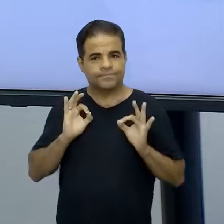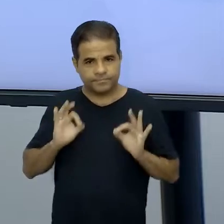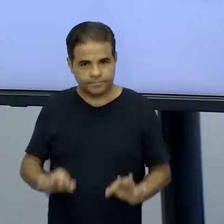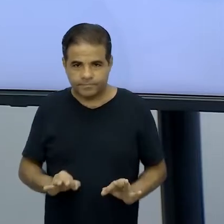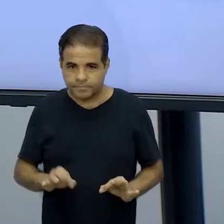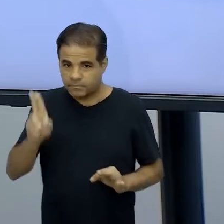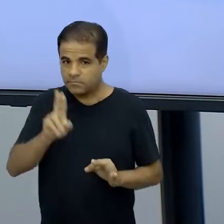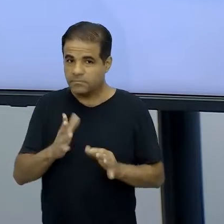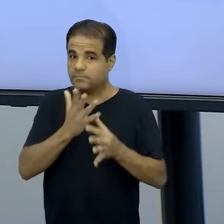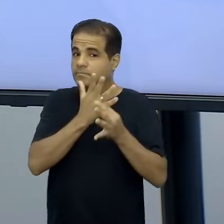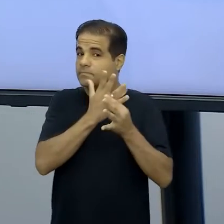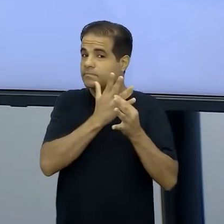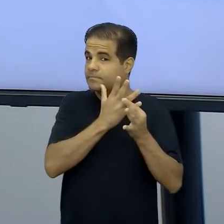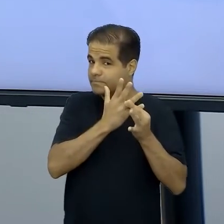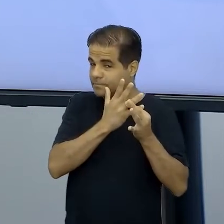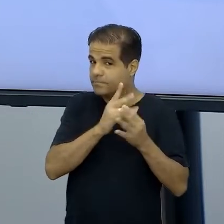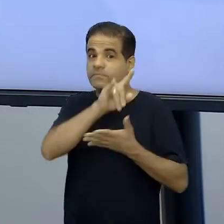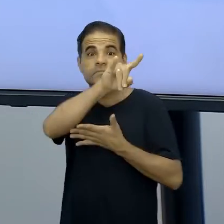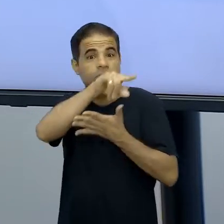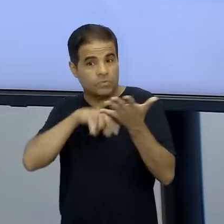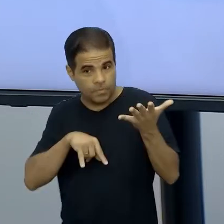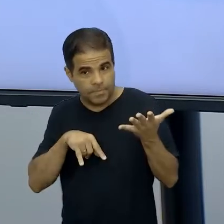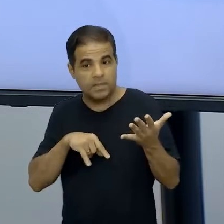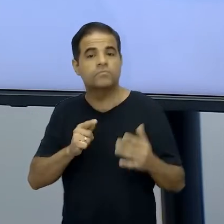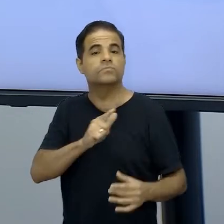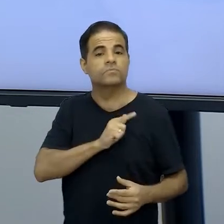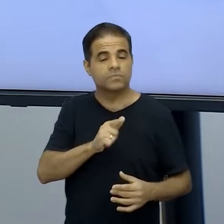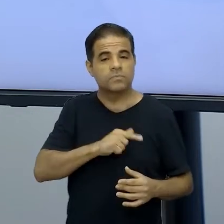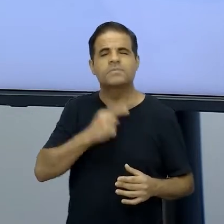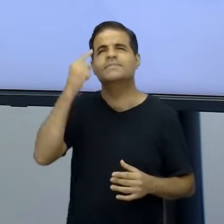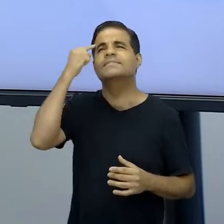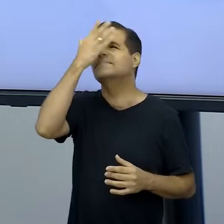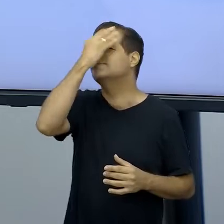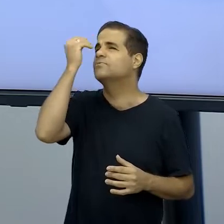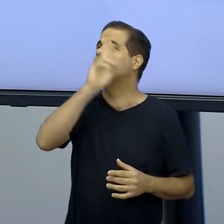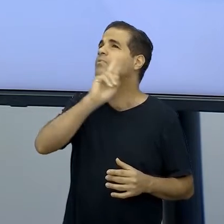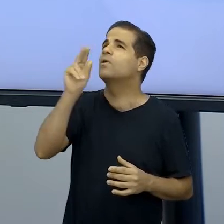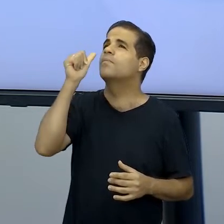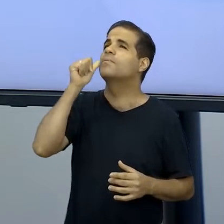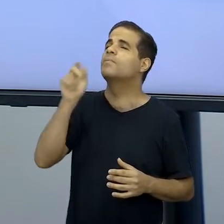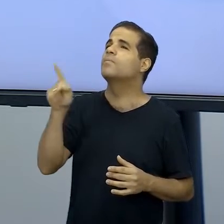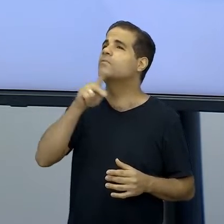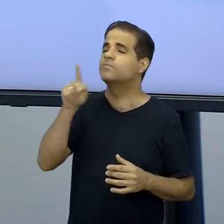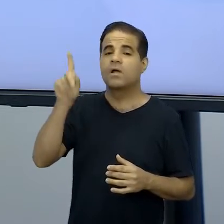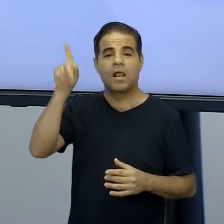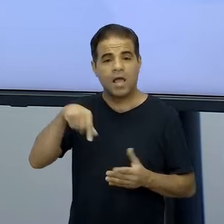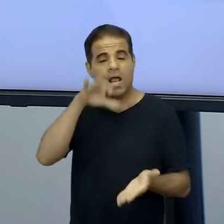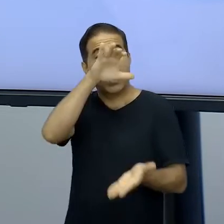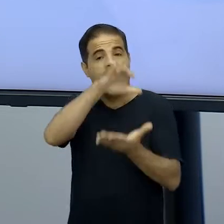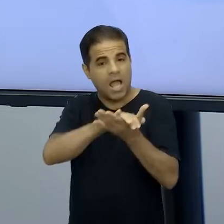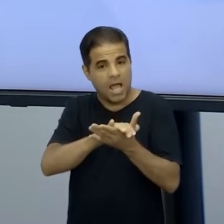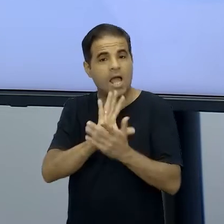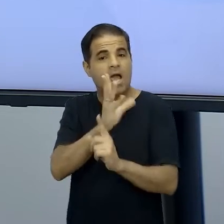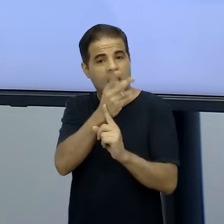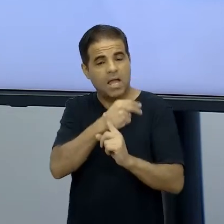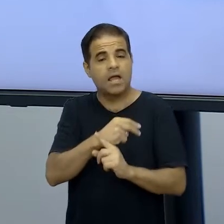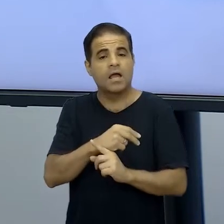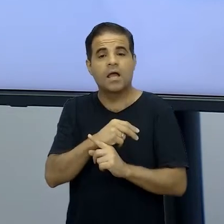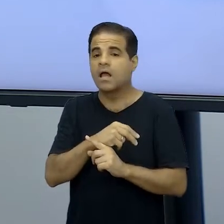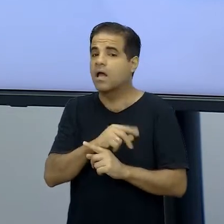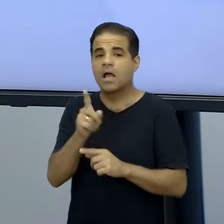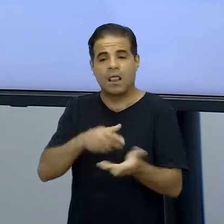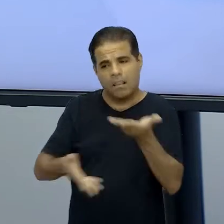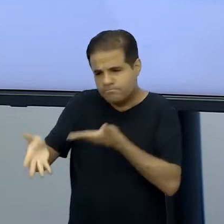uma aliança, tinha um documento. Eu esqueci o nome da professora agora, mas ela era casada com a arte. Então, os artistas têm